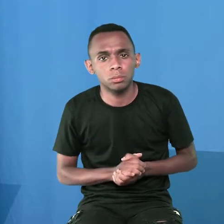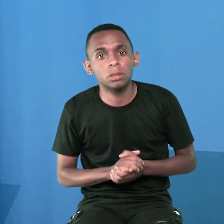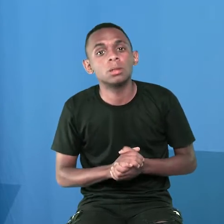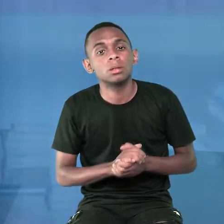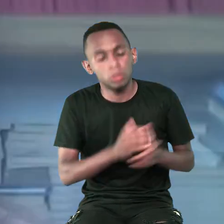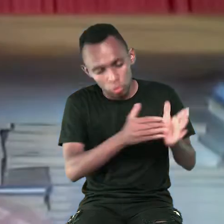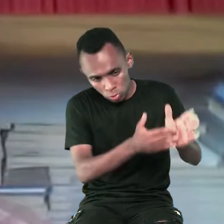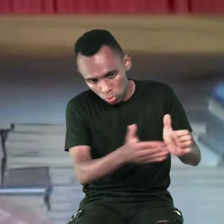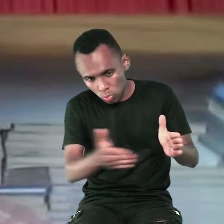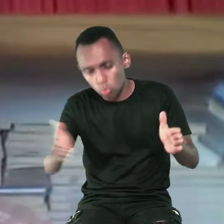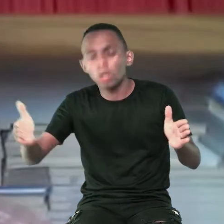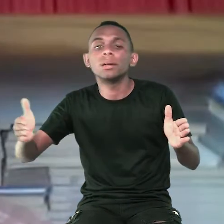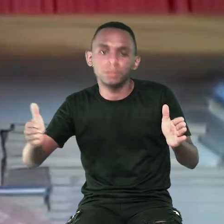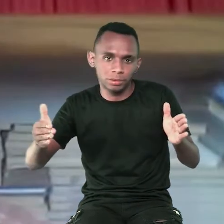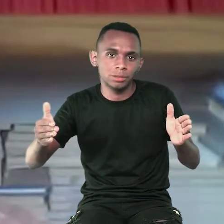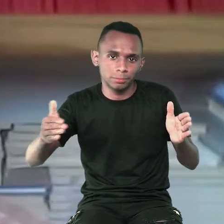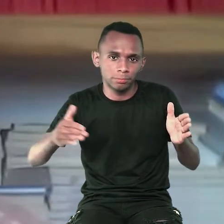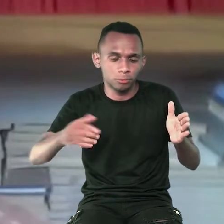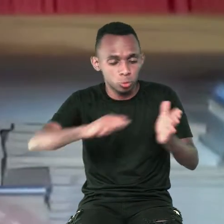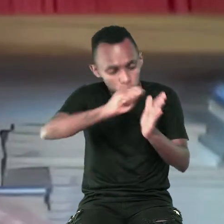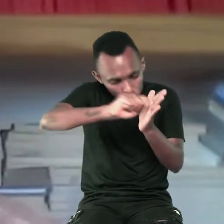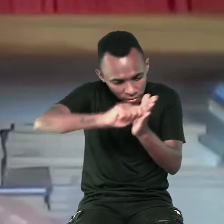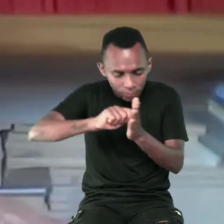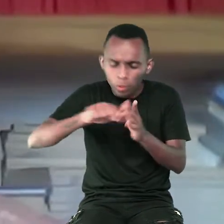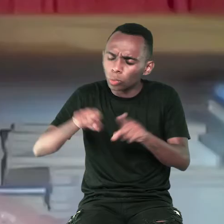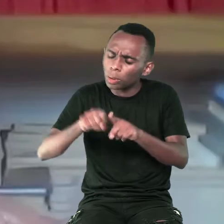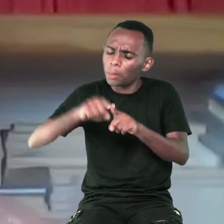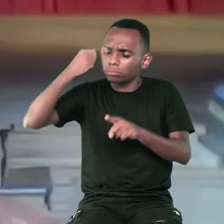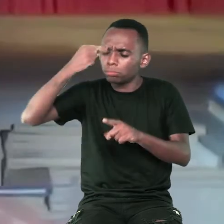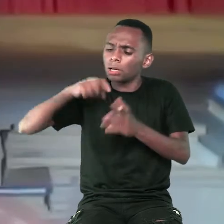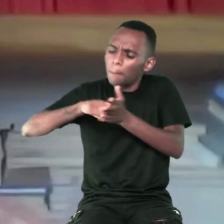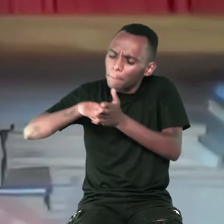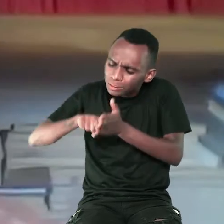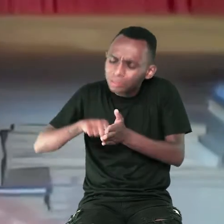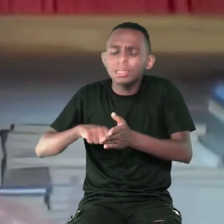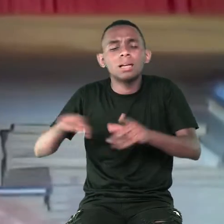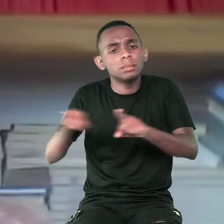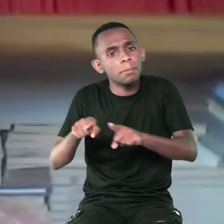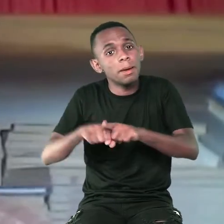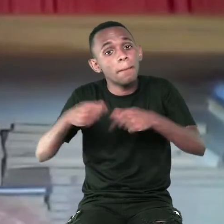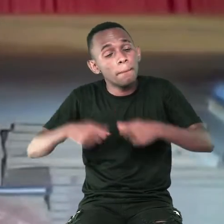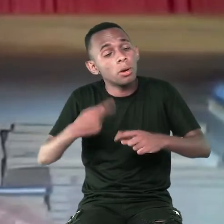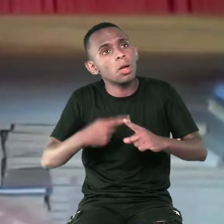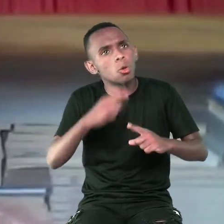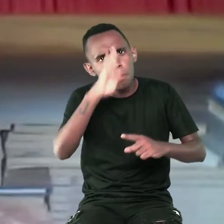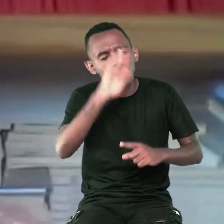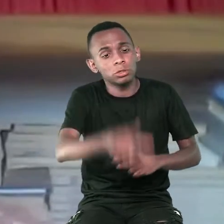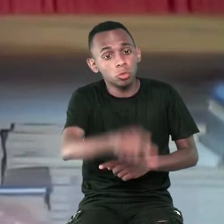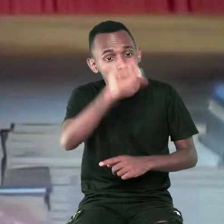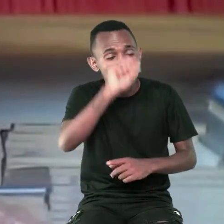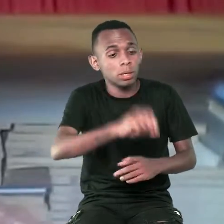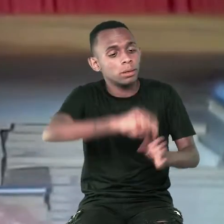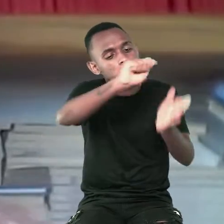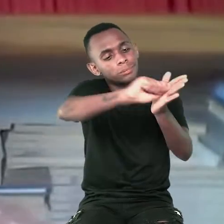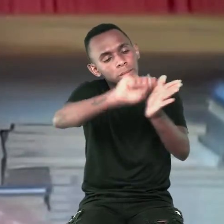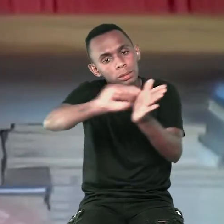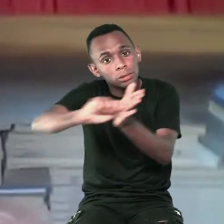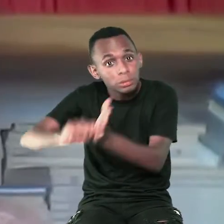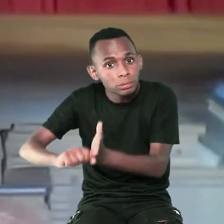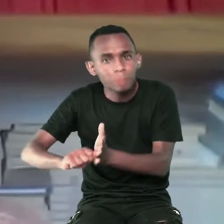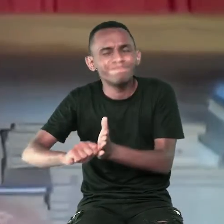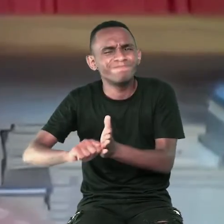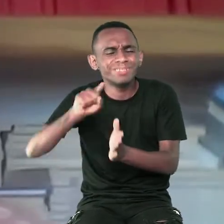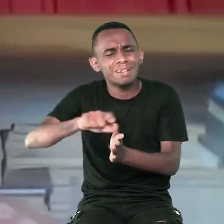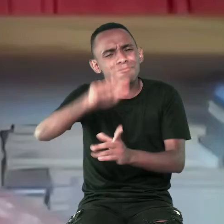Foi durante, porque eu descobri que seria, né, que a personagem principal seria uma trans na escrita. Eu não